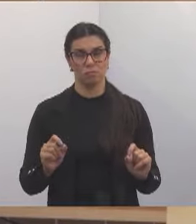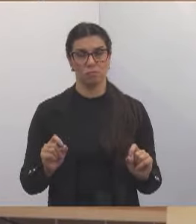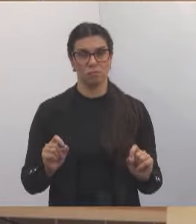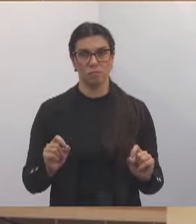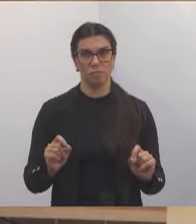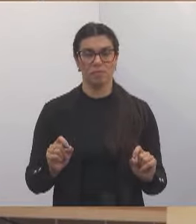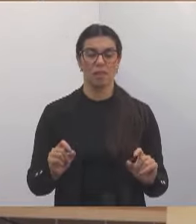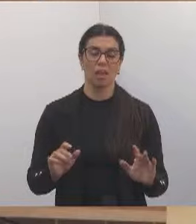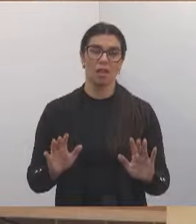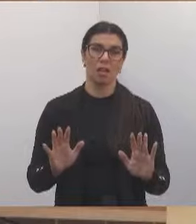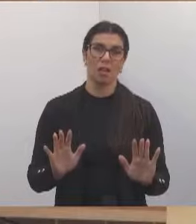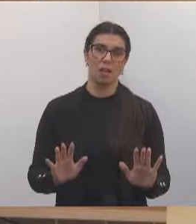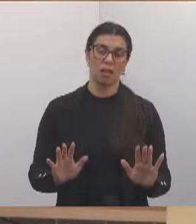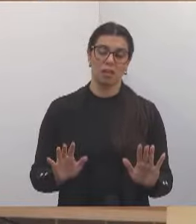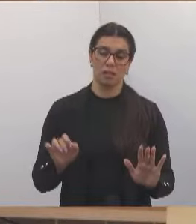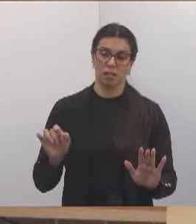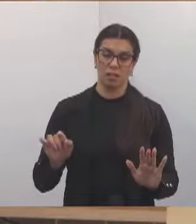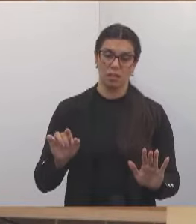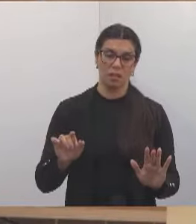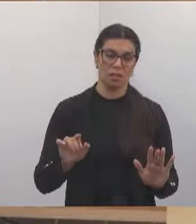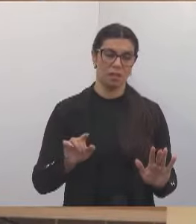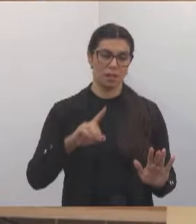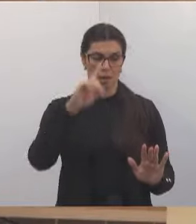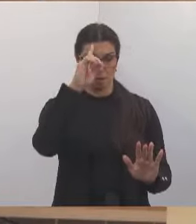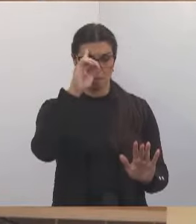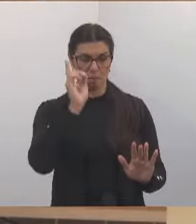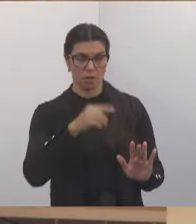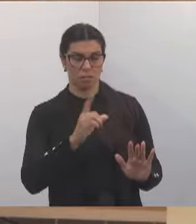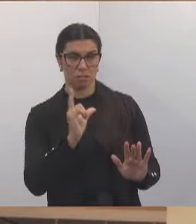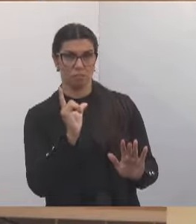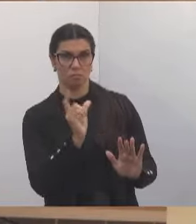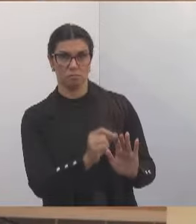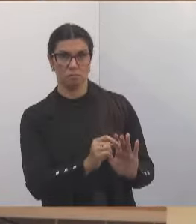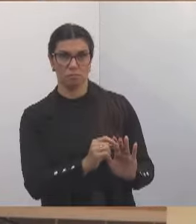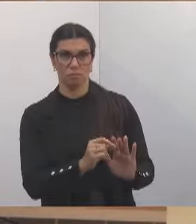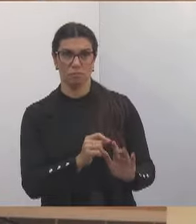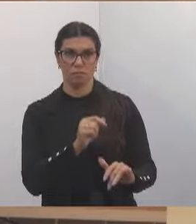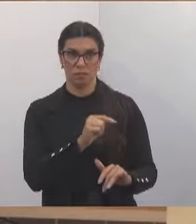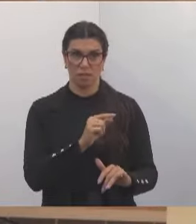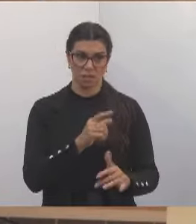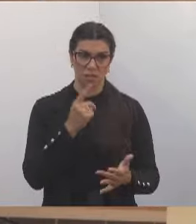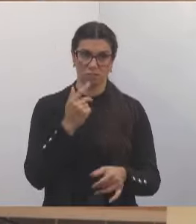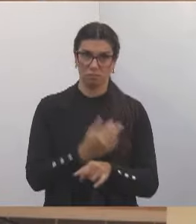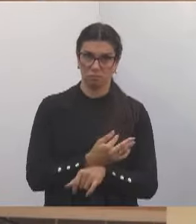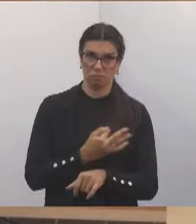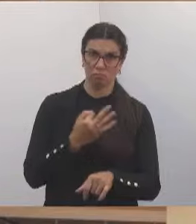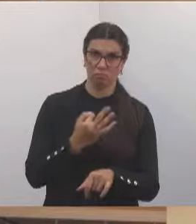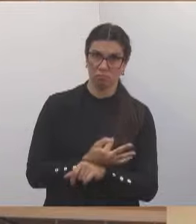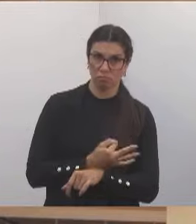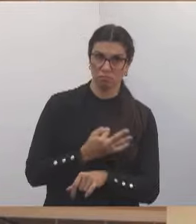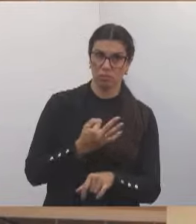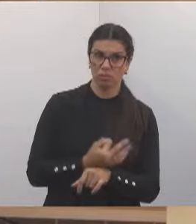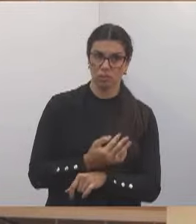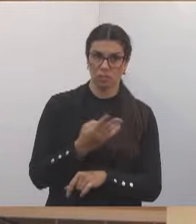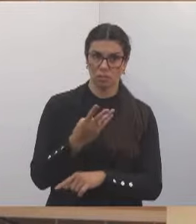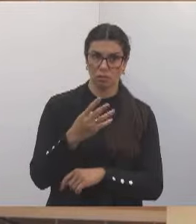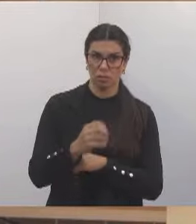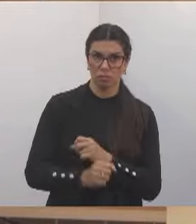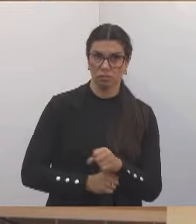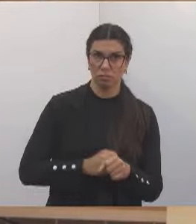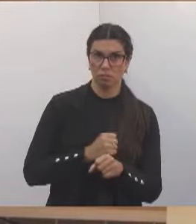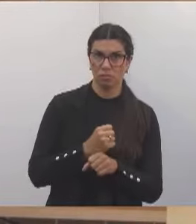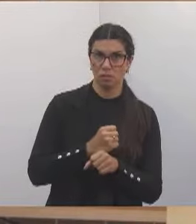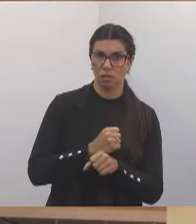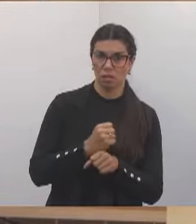vai ser mandado embora, a pessoa vai aguentar 4 anos no lugar, porque,